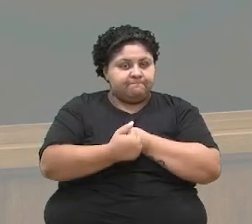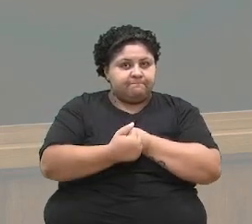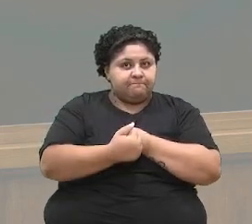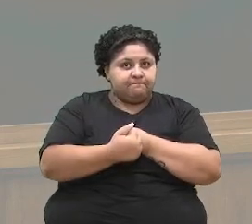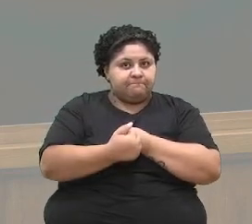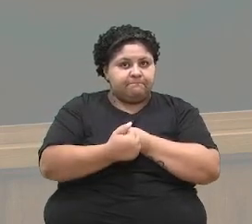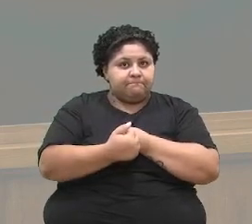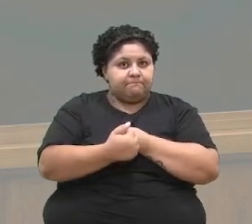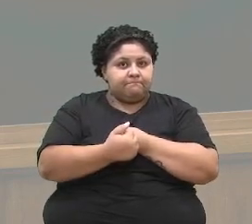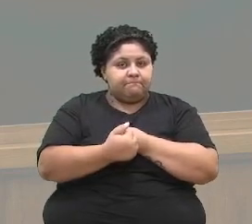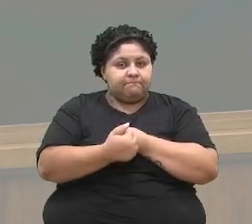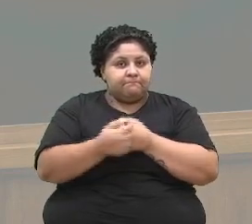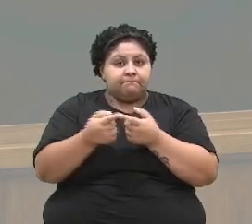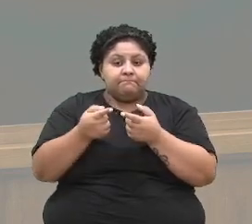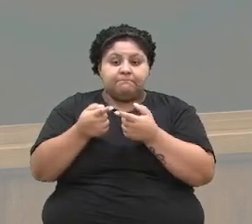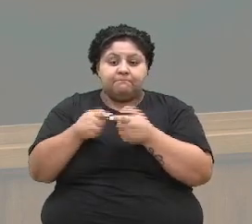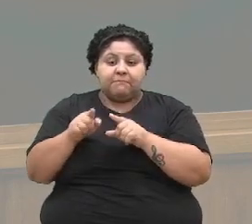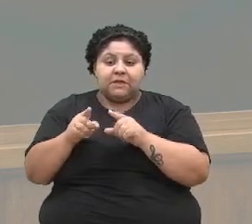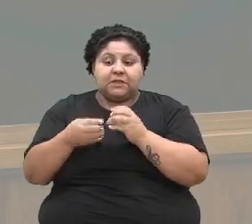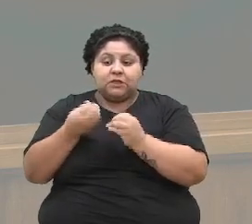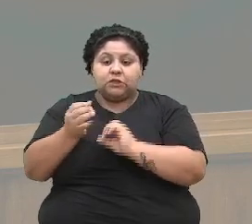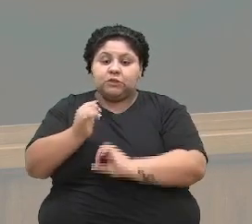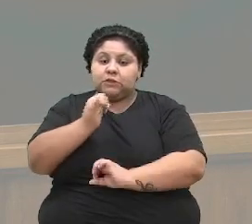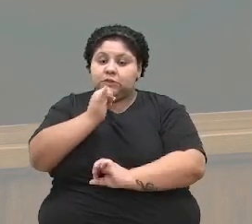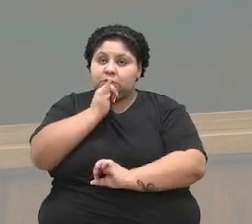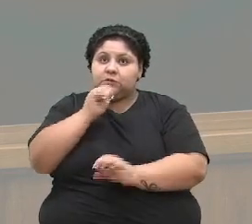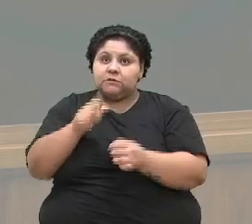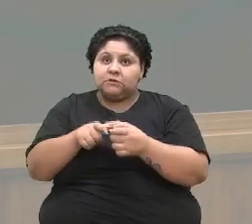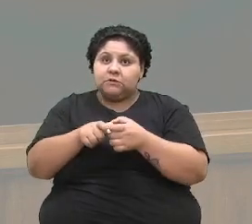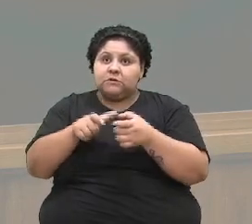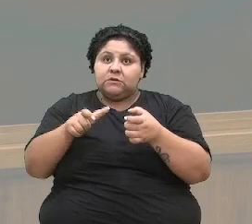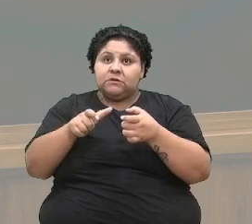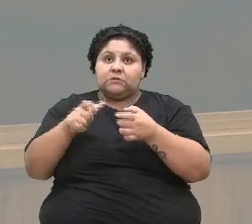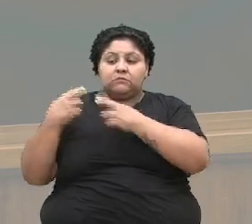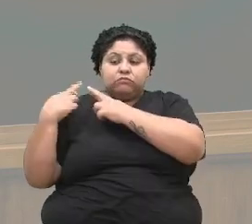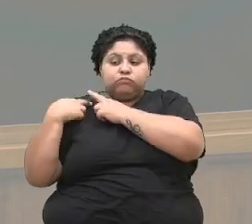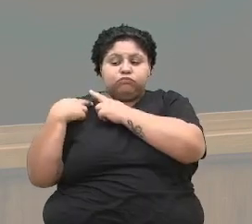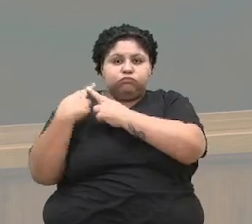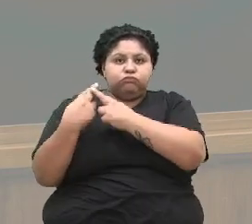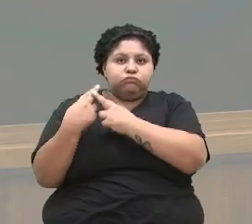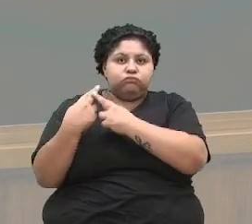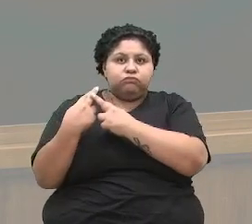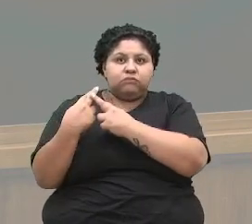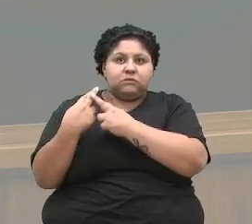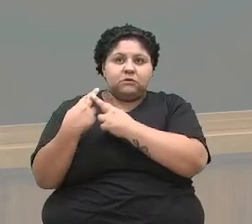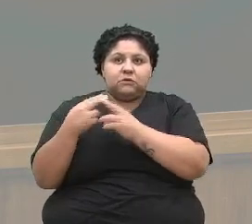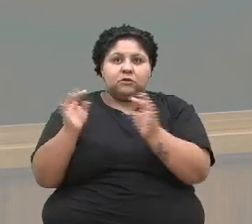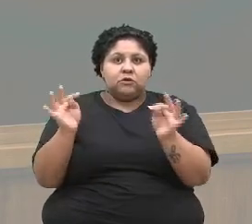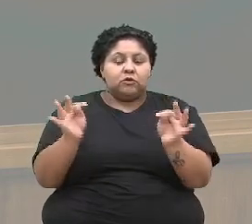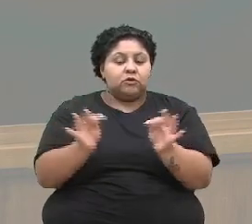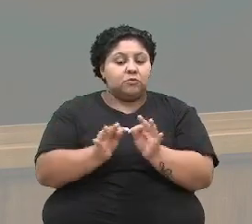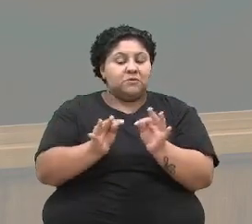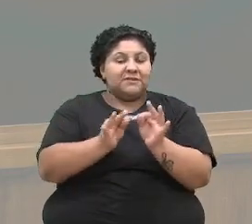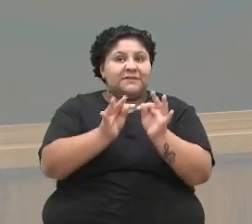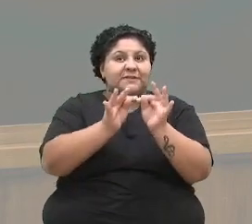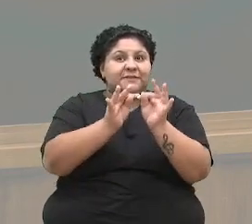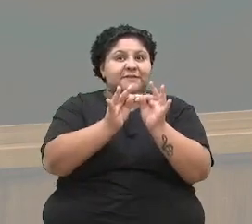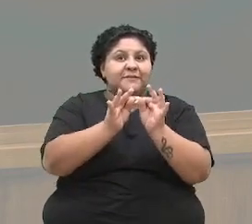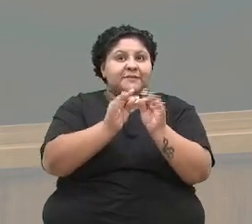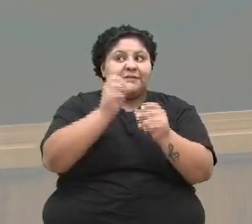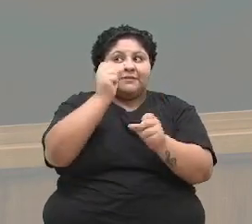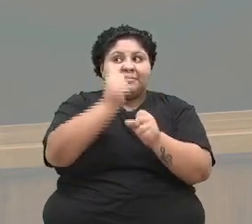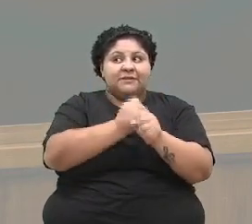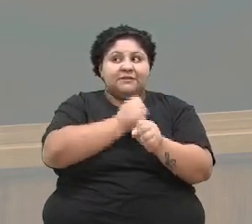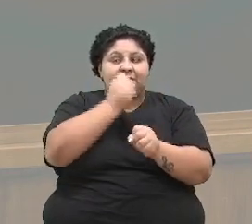mas como, por exemplo, a maior responsabilização dos técnicos nas